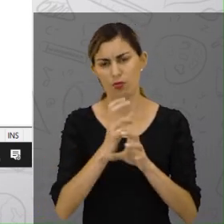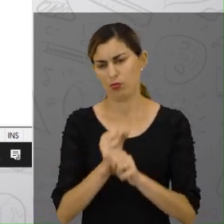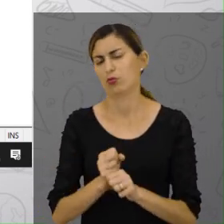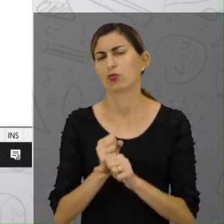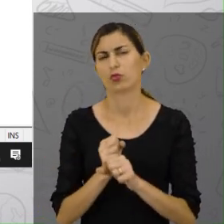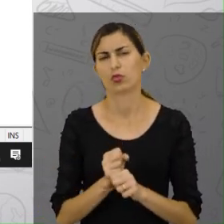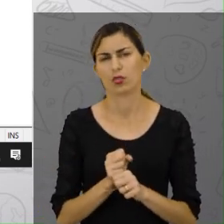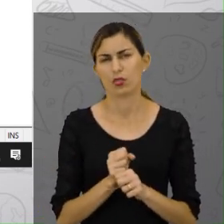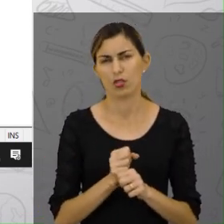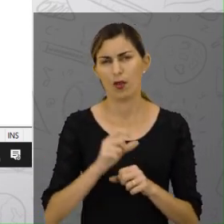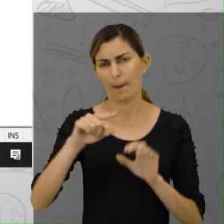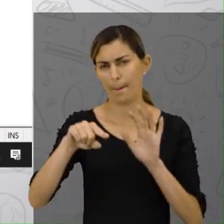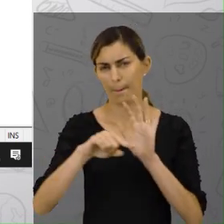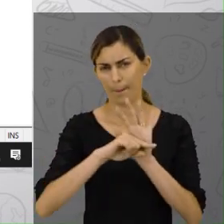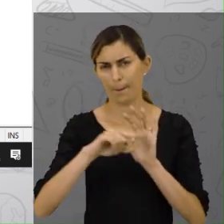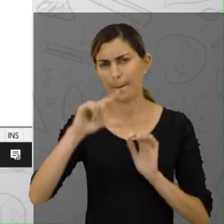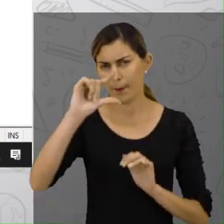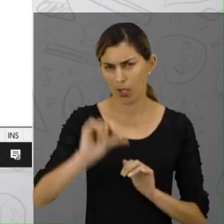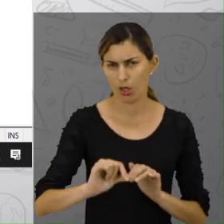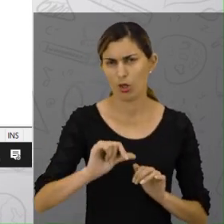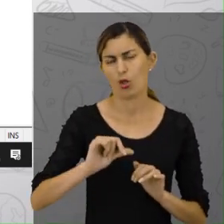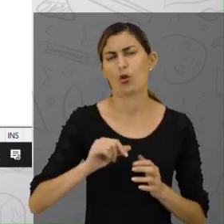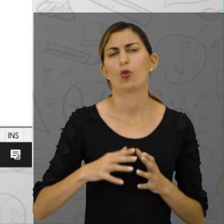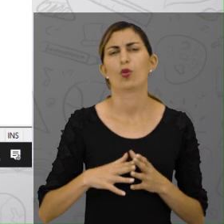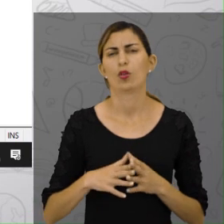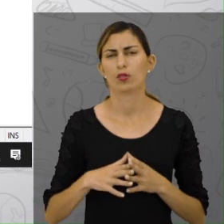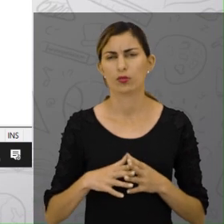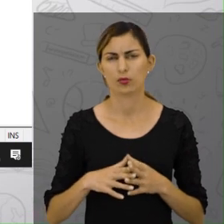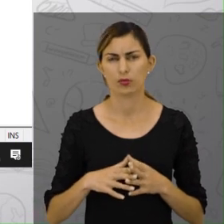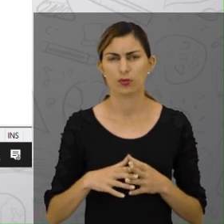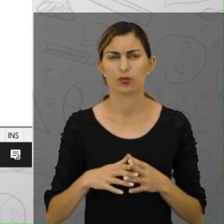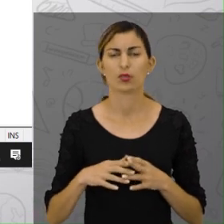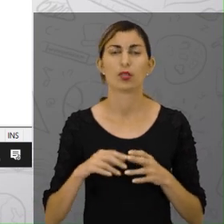nota for menor que média,